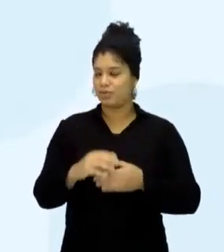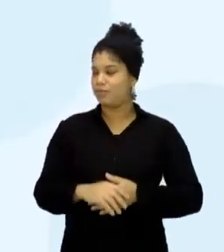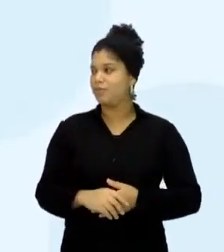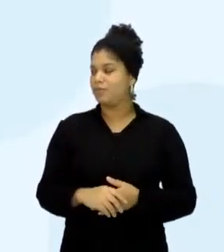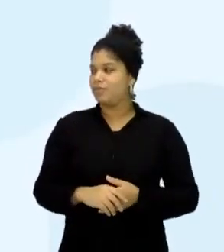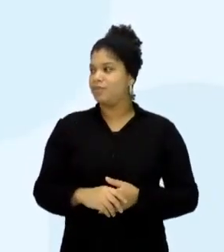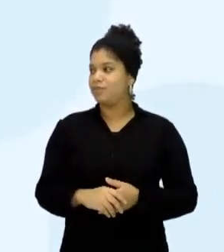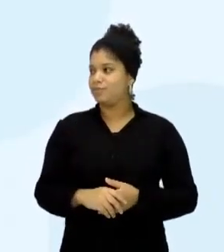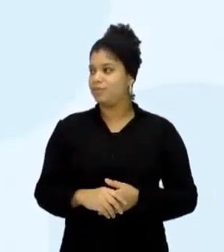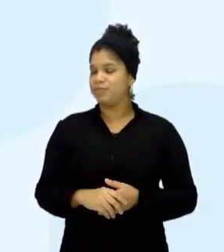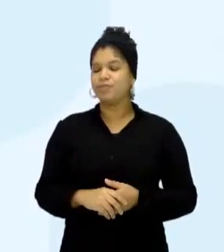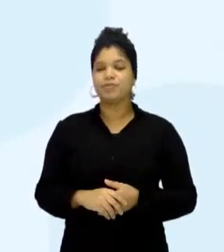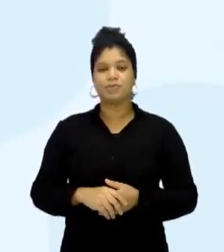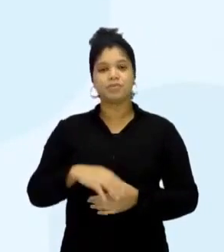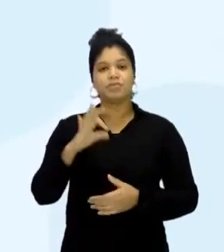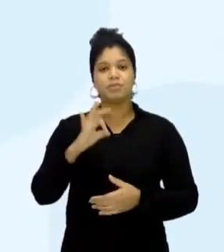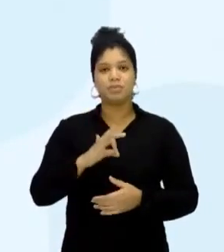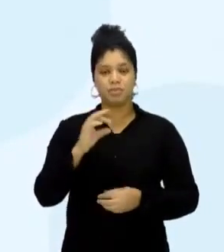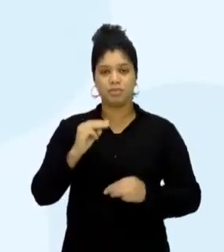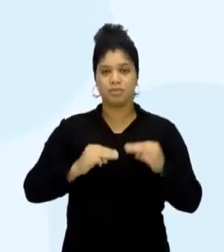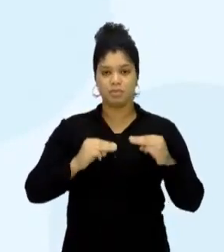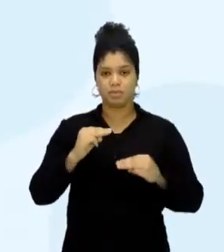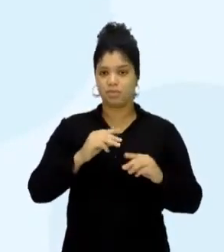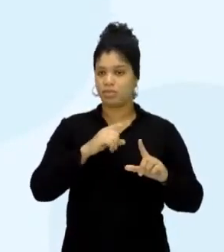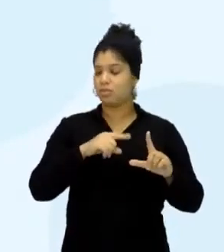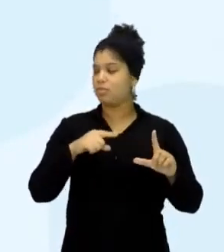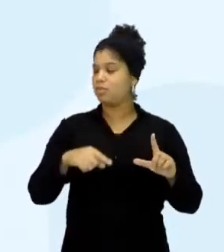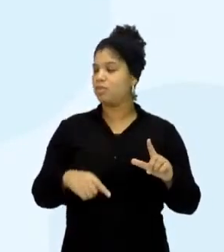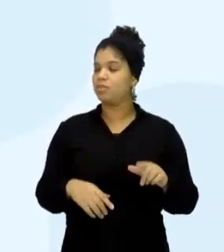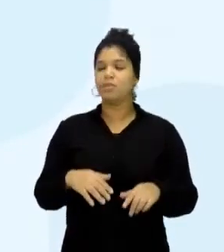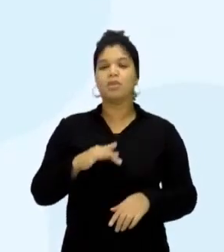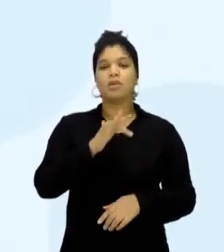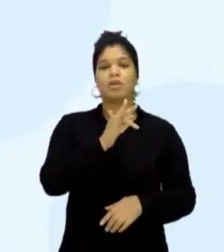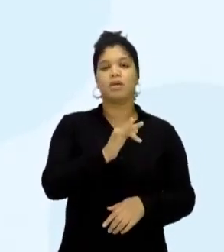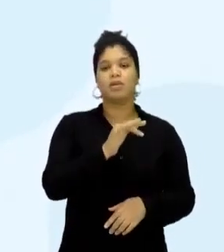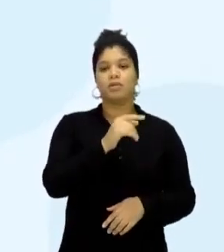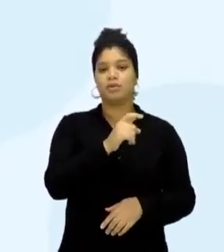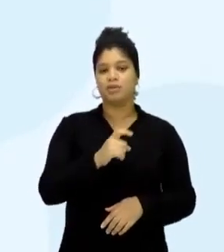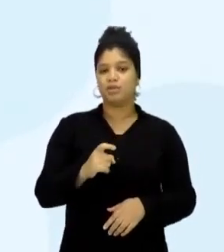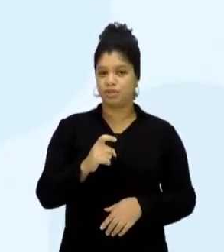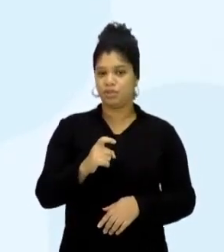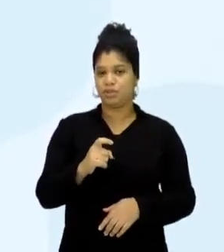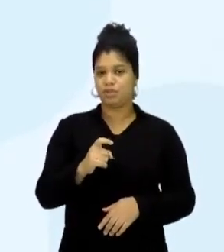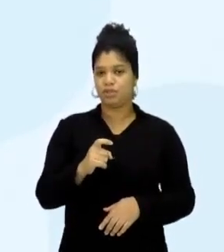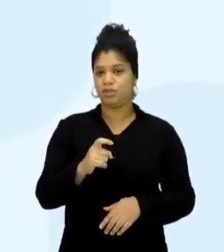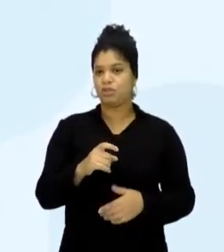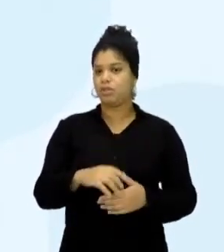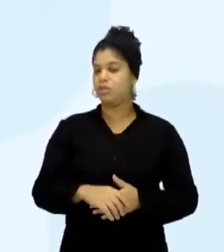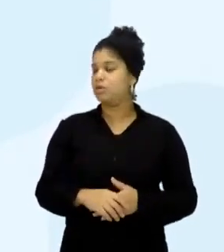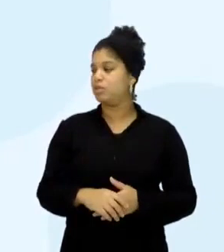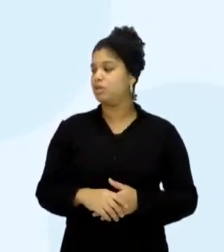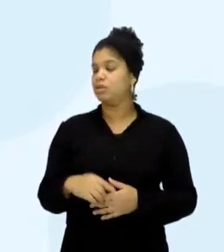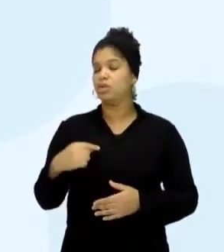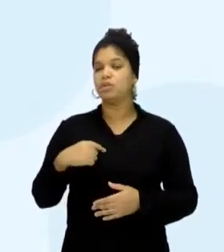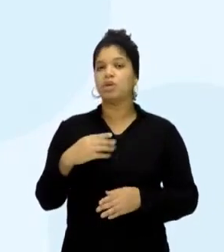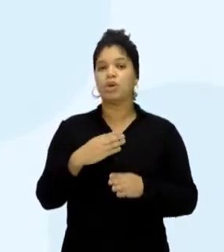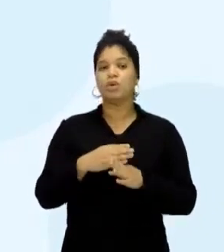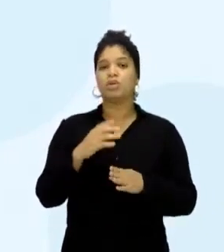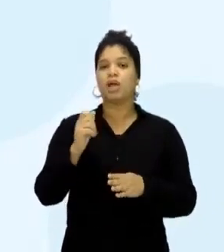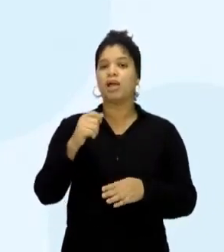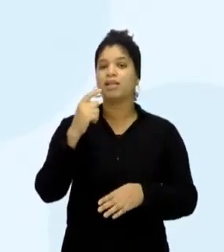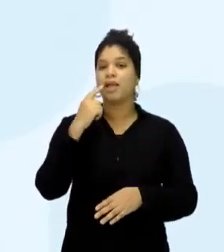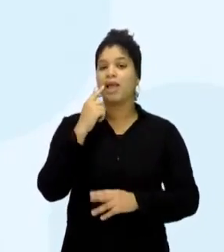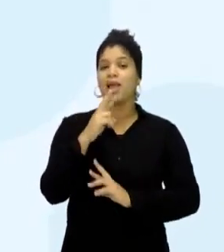calcular a taxa média de variação de uma função, f de t, ou f de x, que seja, temos que encontrar a